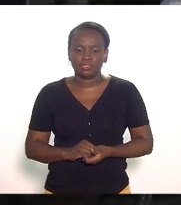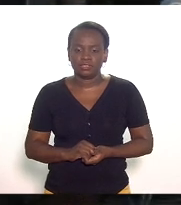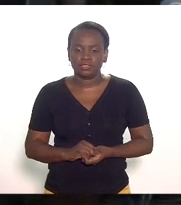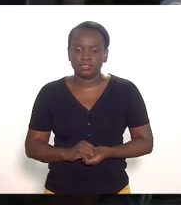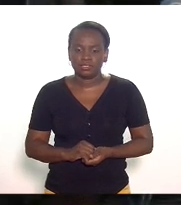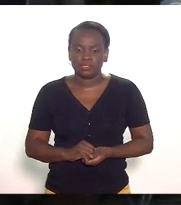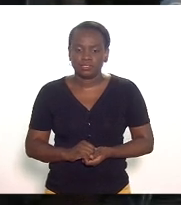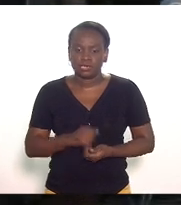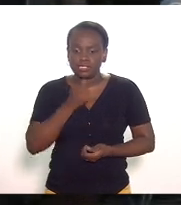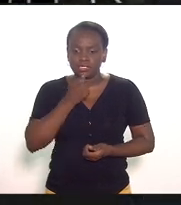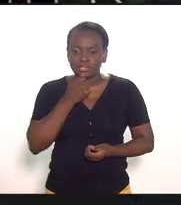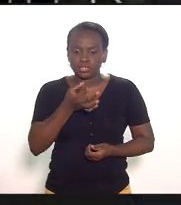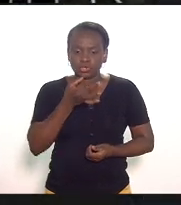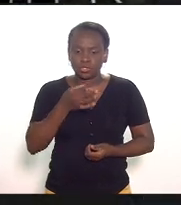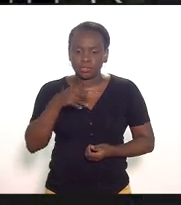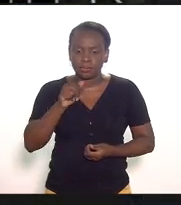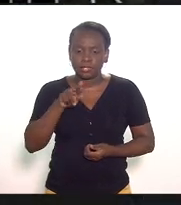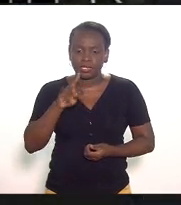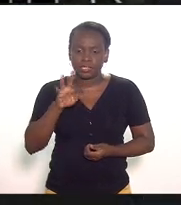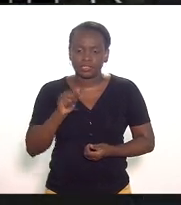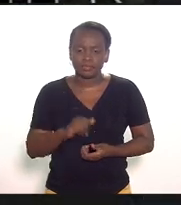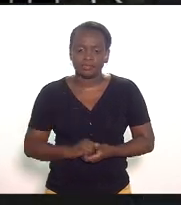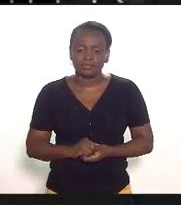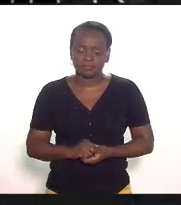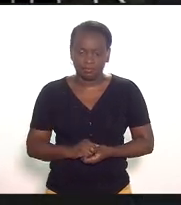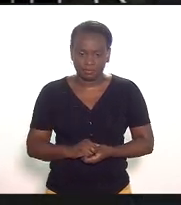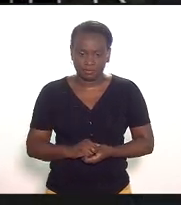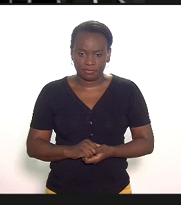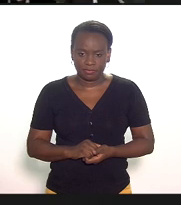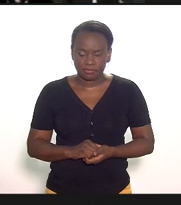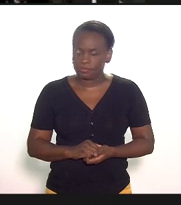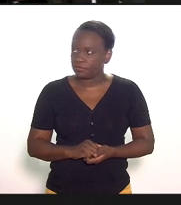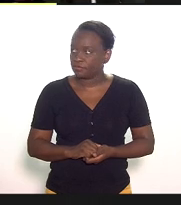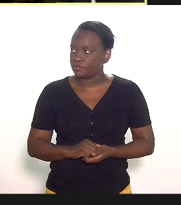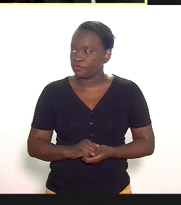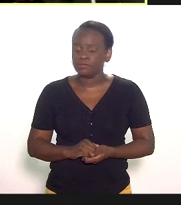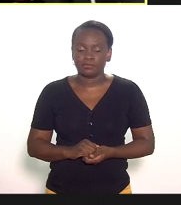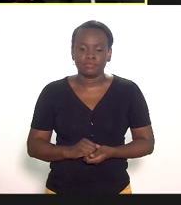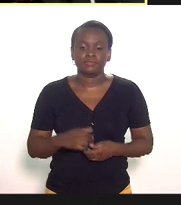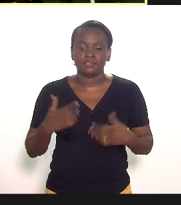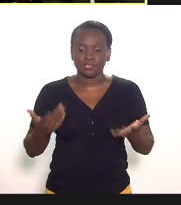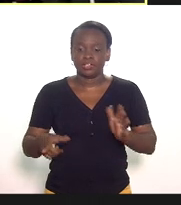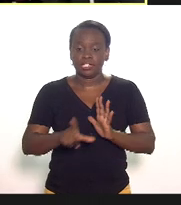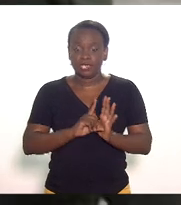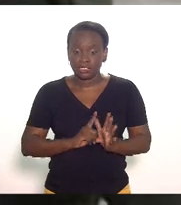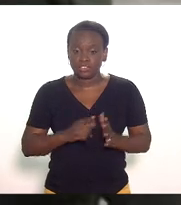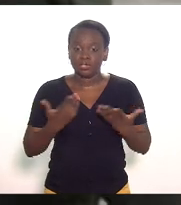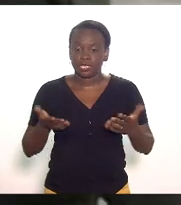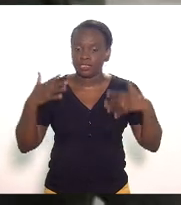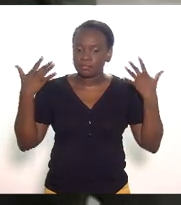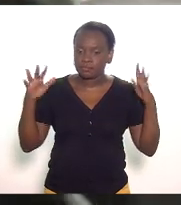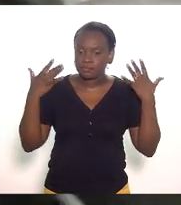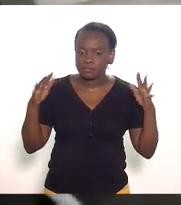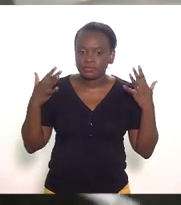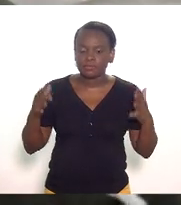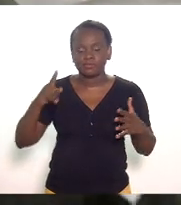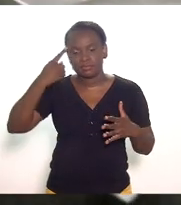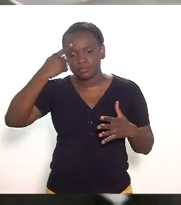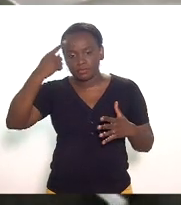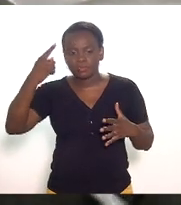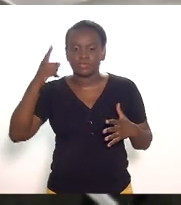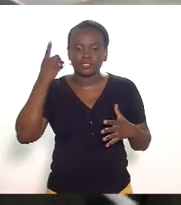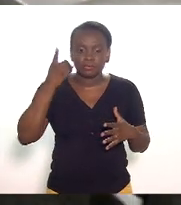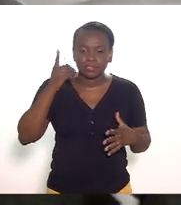Está sem som, Marta. Sem som. Dá um álcool aí. Bom, antes de mais nada, eu quero aplaudir aqui a iniciativa